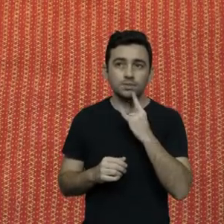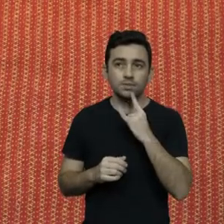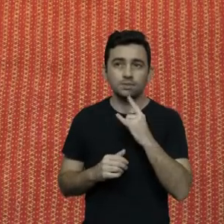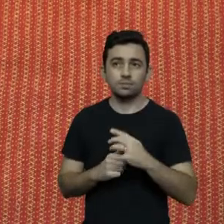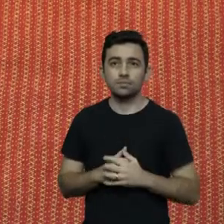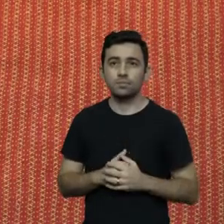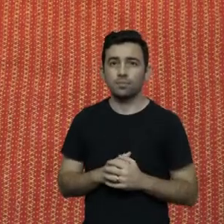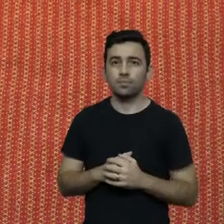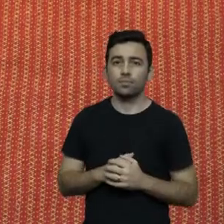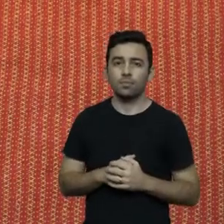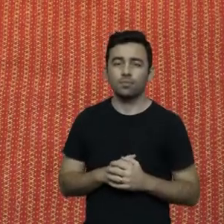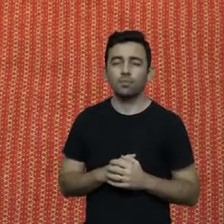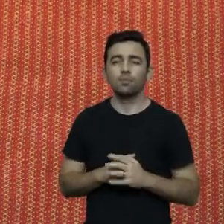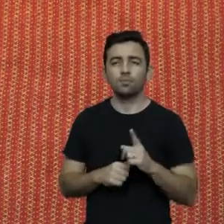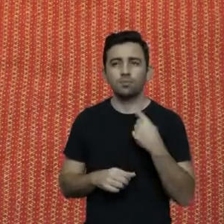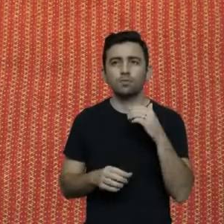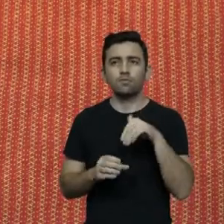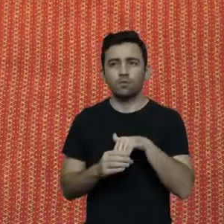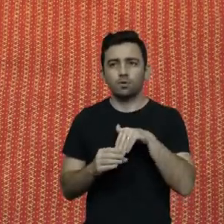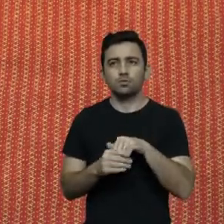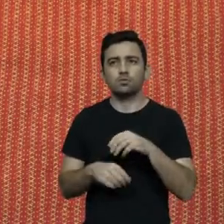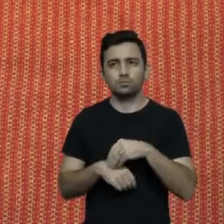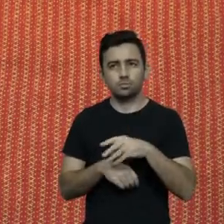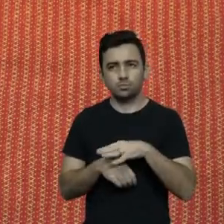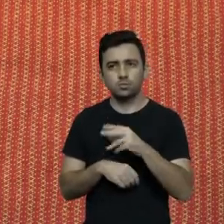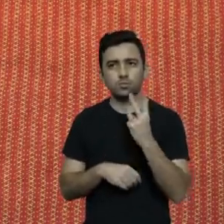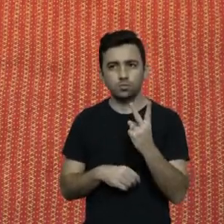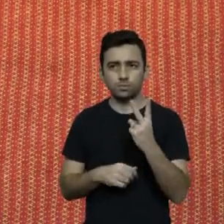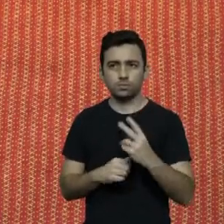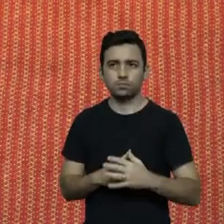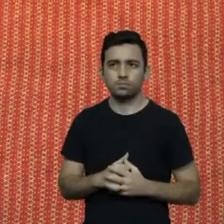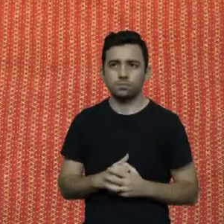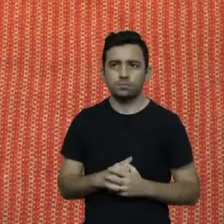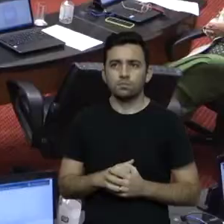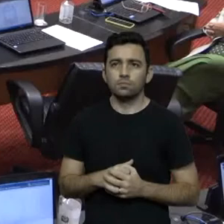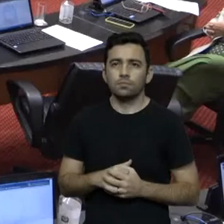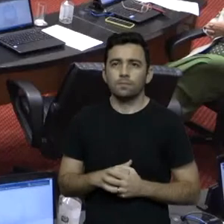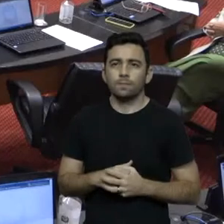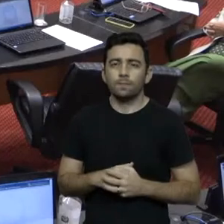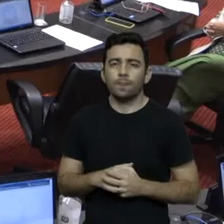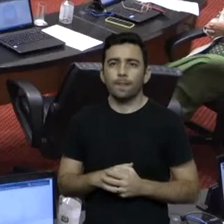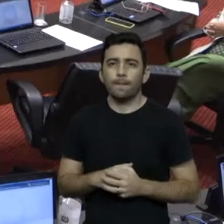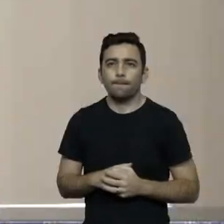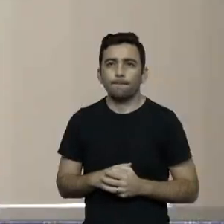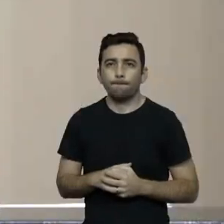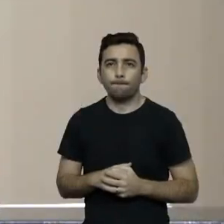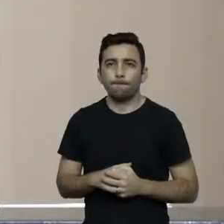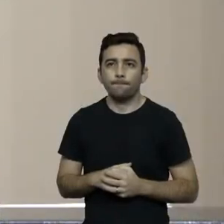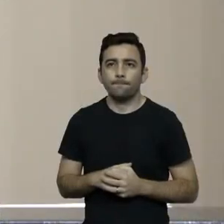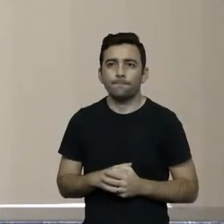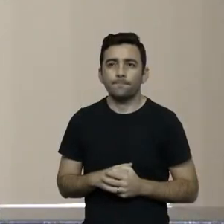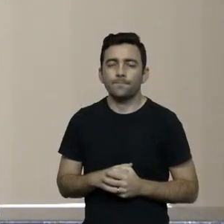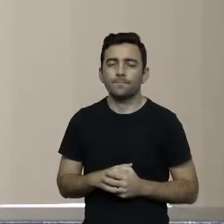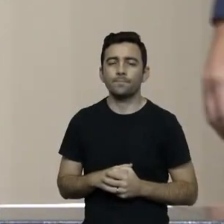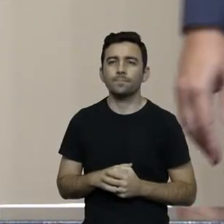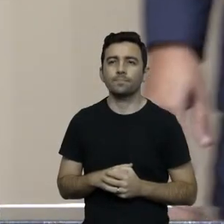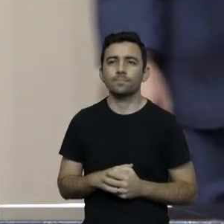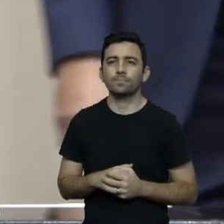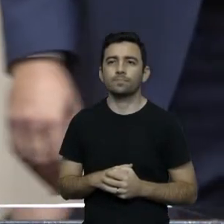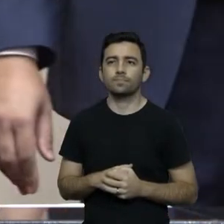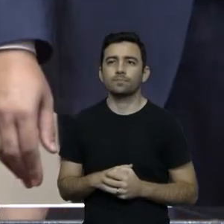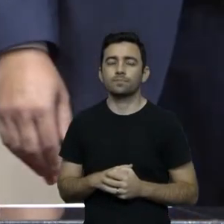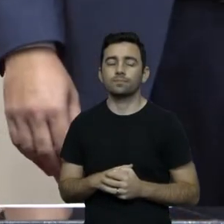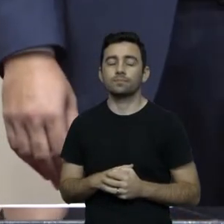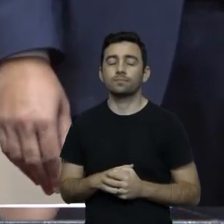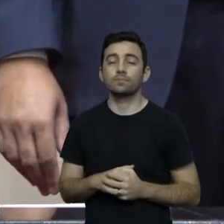isso então o nosso voto a gente a Selma volto Dois Obrigado ainda para discutir Deputado